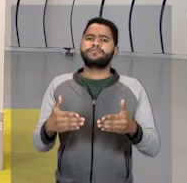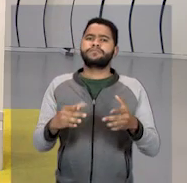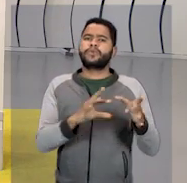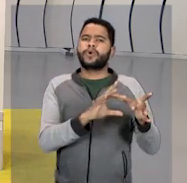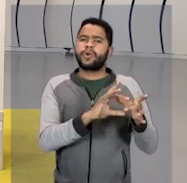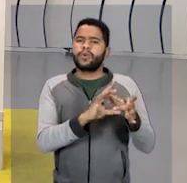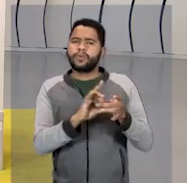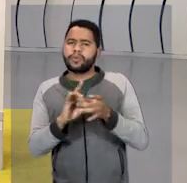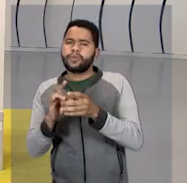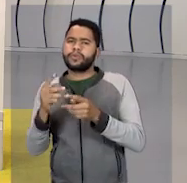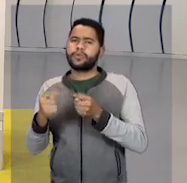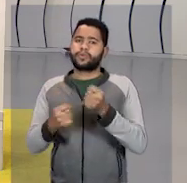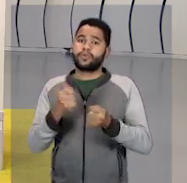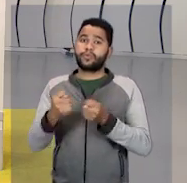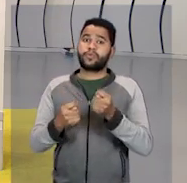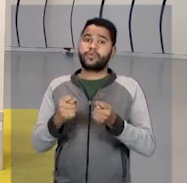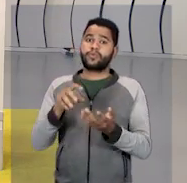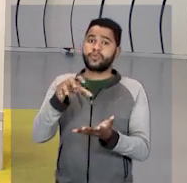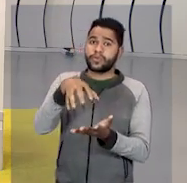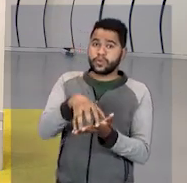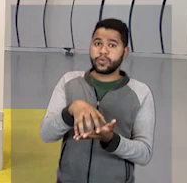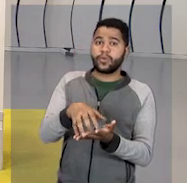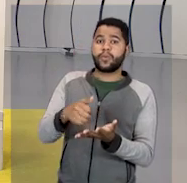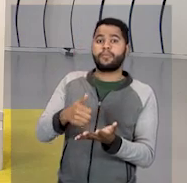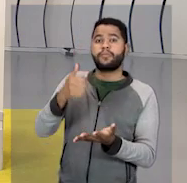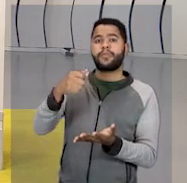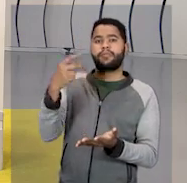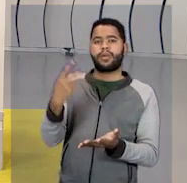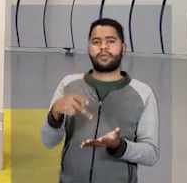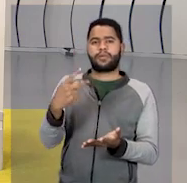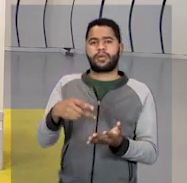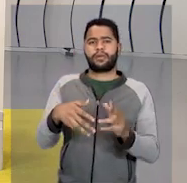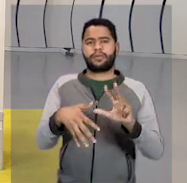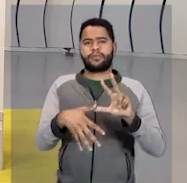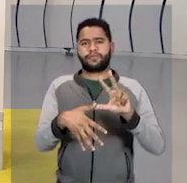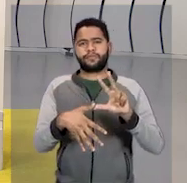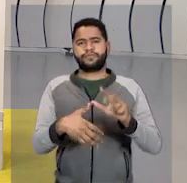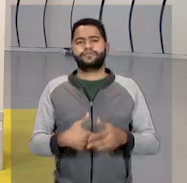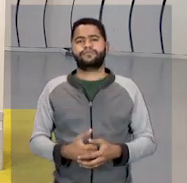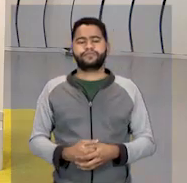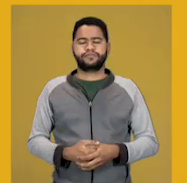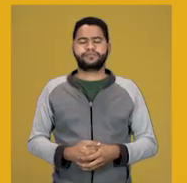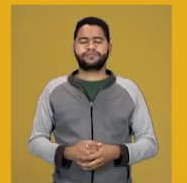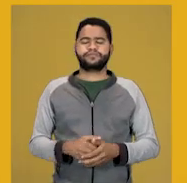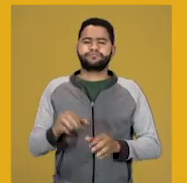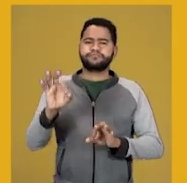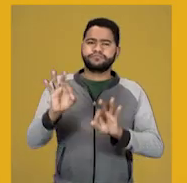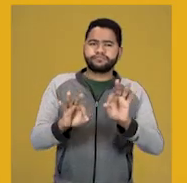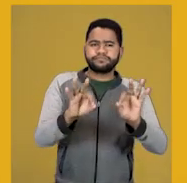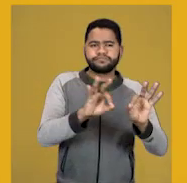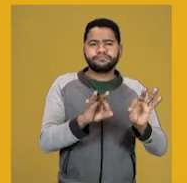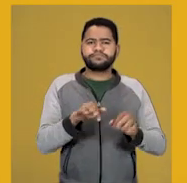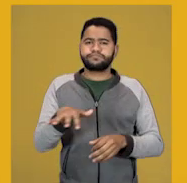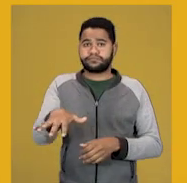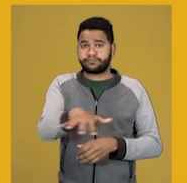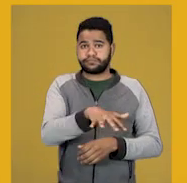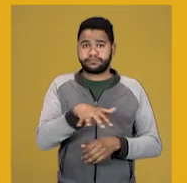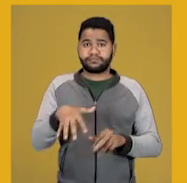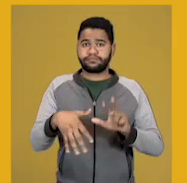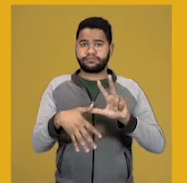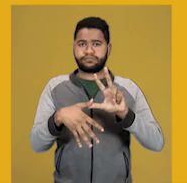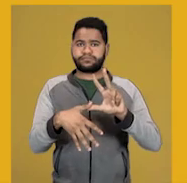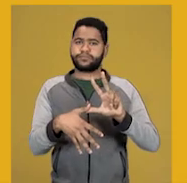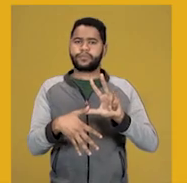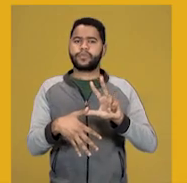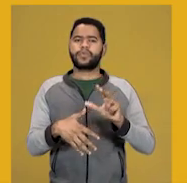contexto econômico do setor primário da América Latina, tá? Então, vamos lá. Organização do espaço na América Latina,